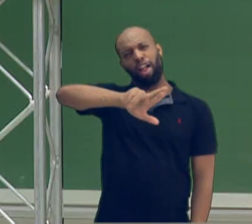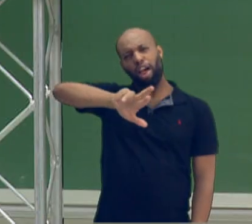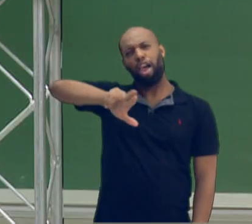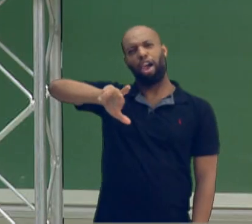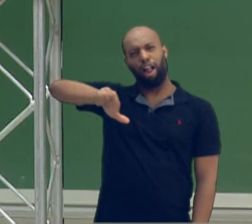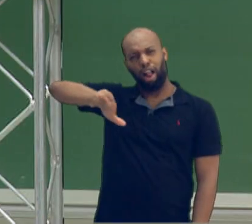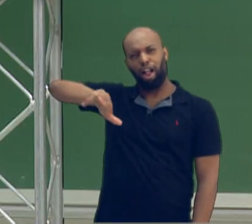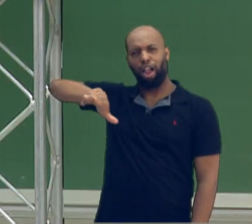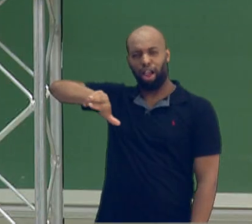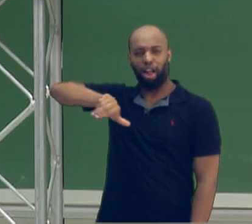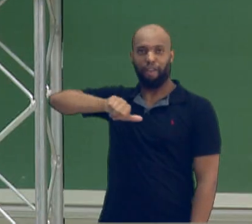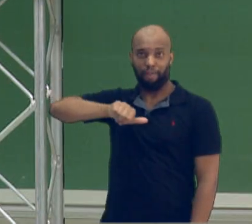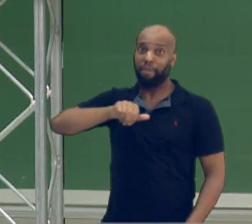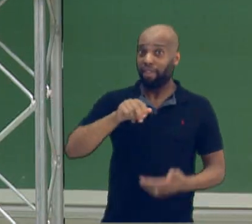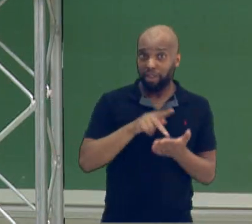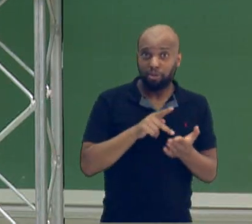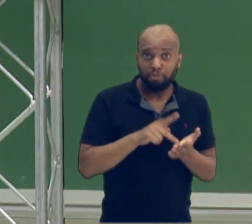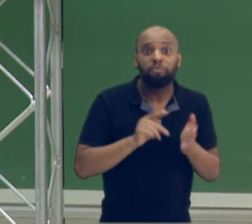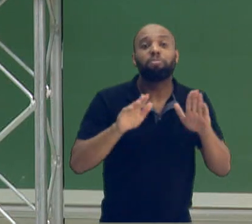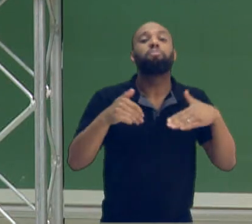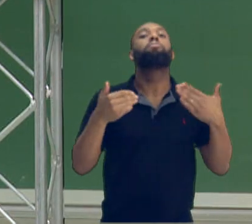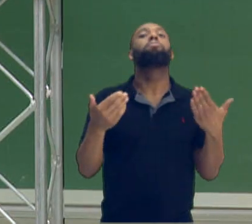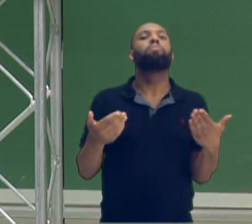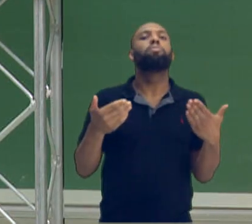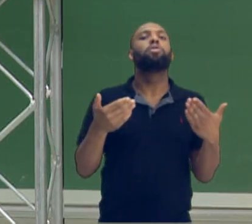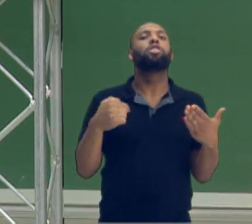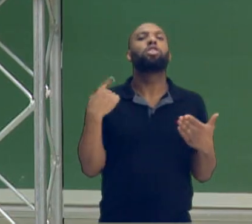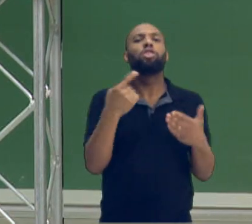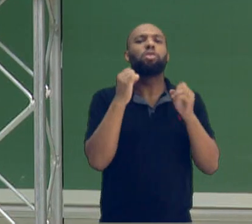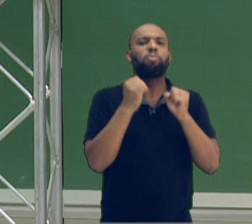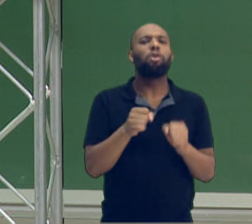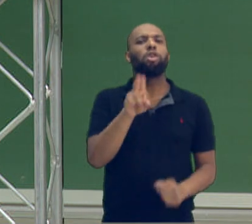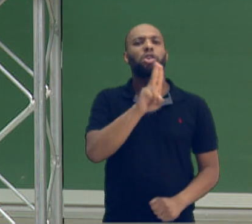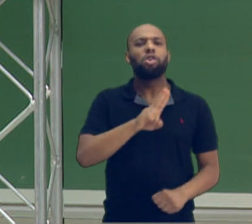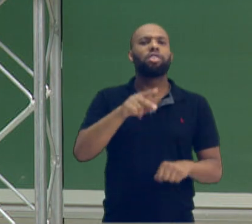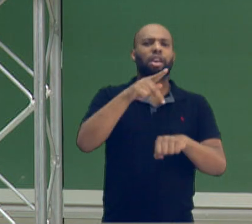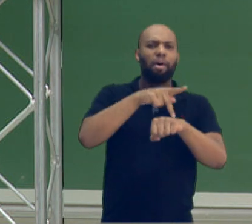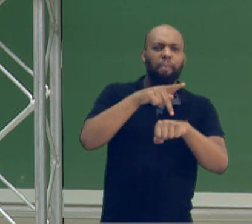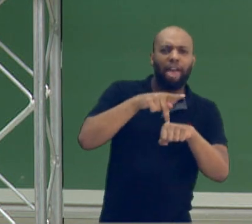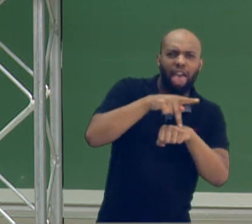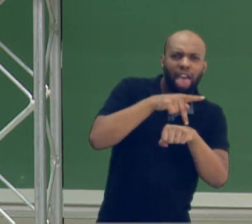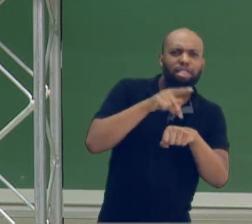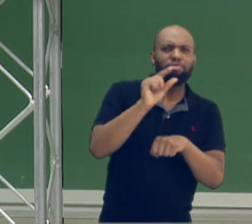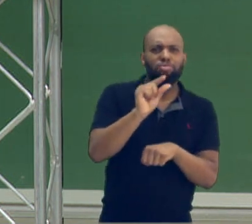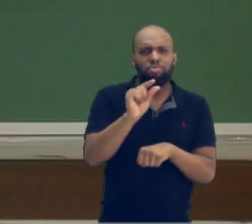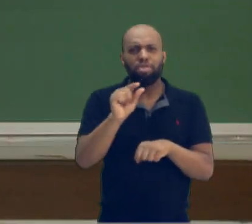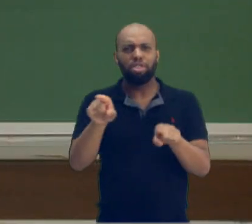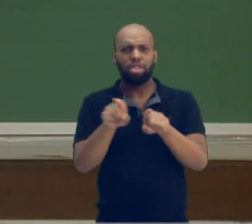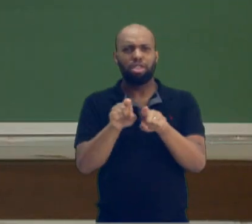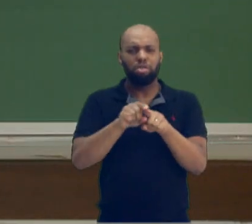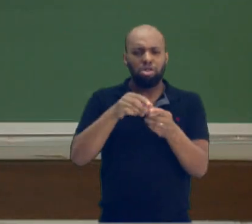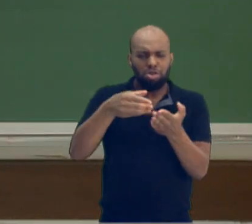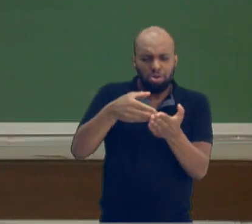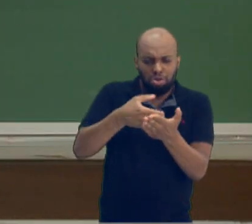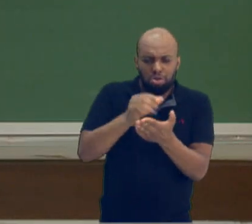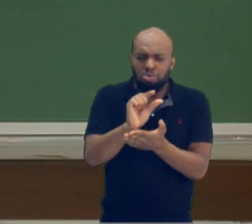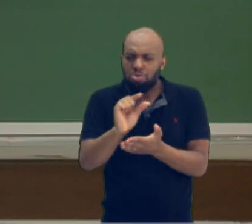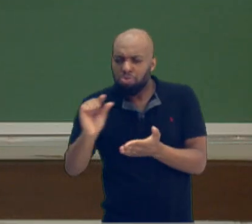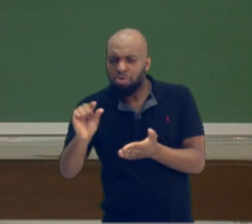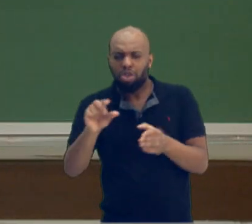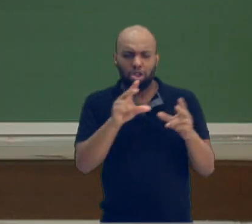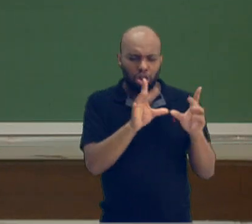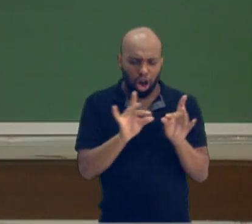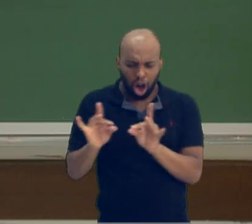etc, etc. Não é? Então, nós podemos usar pedrinhas, conchas, enfim, colando e rejuntando